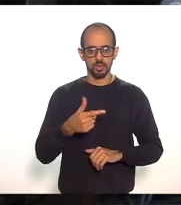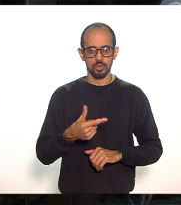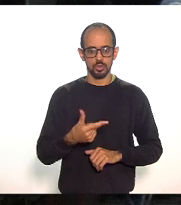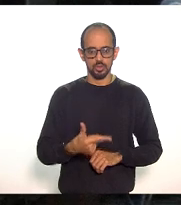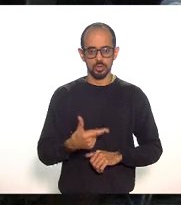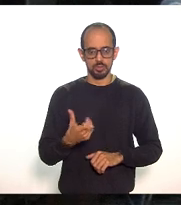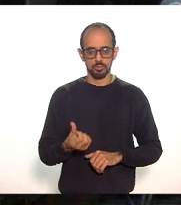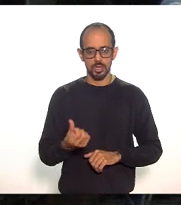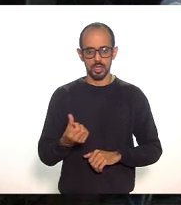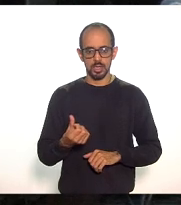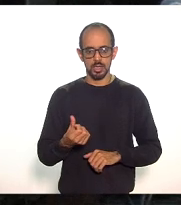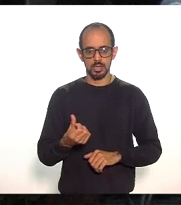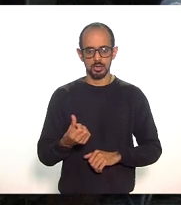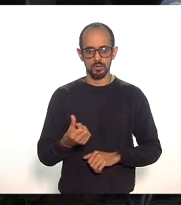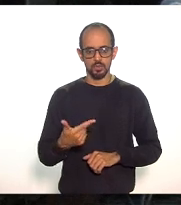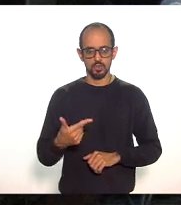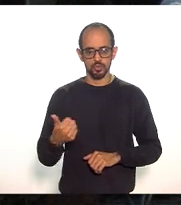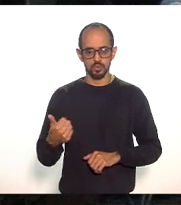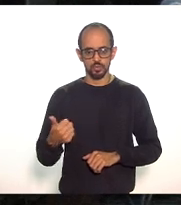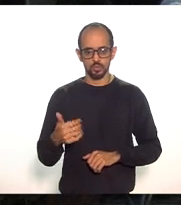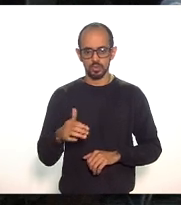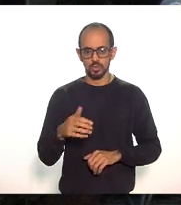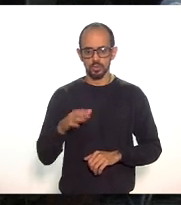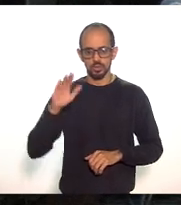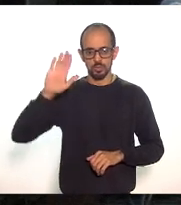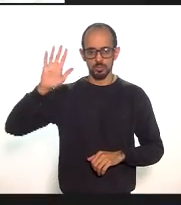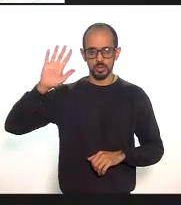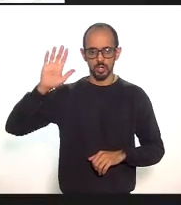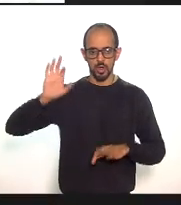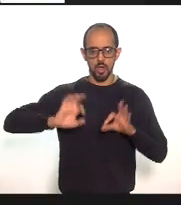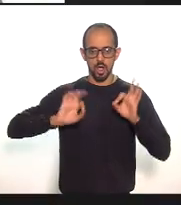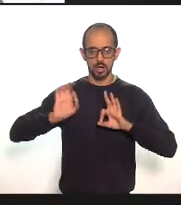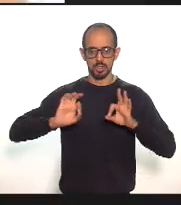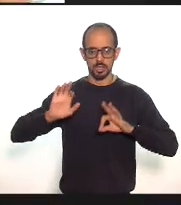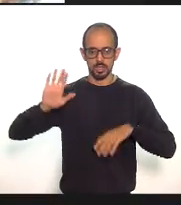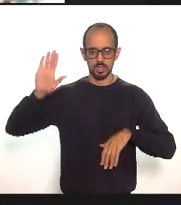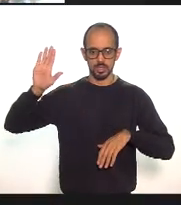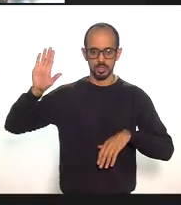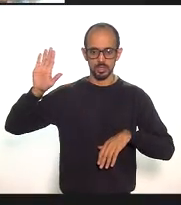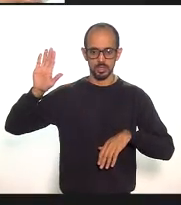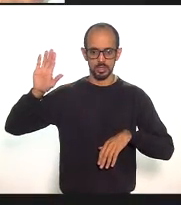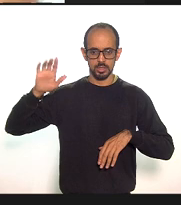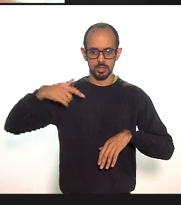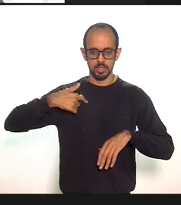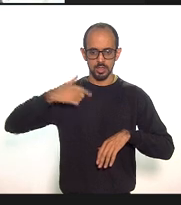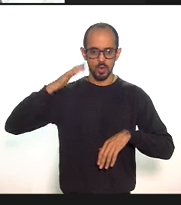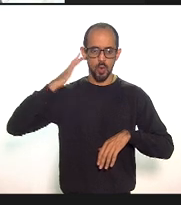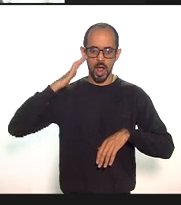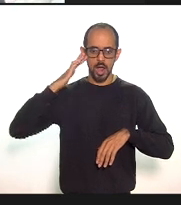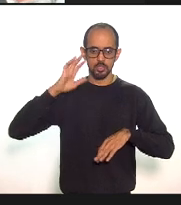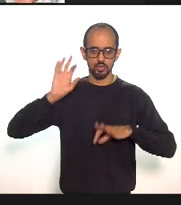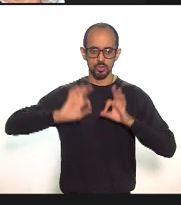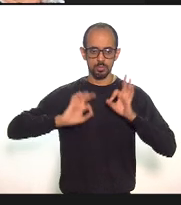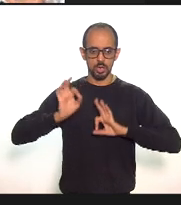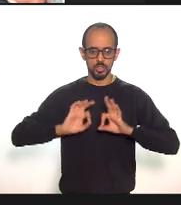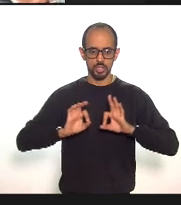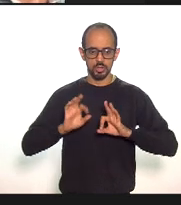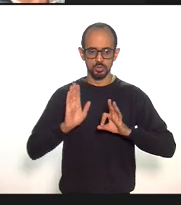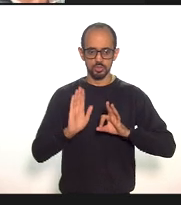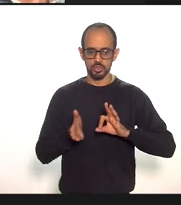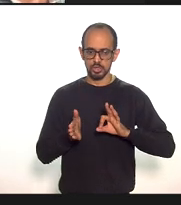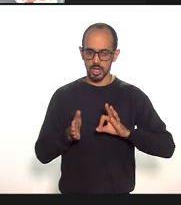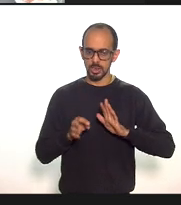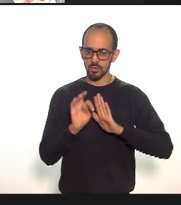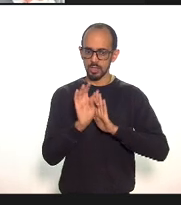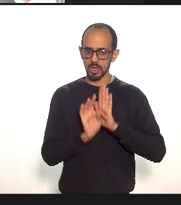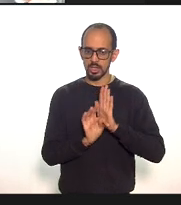3676-2021. Presidente. Oi, questão de ordem. Eu acho que o projeto já teve as discussões e estava em redação